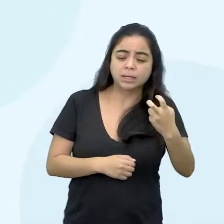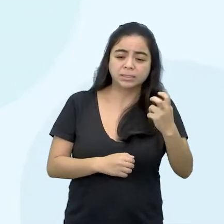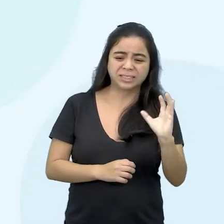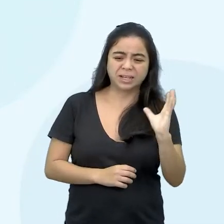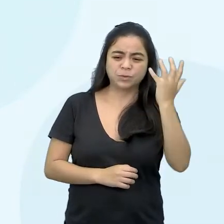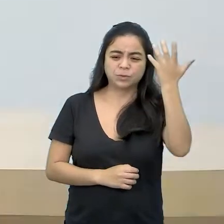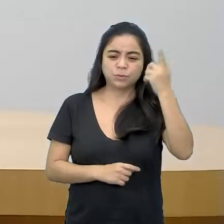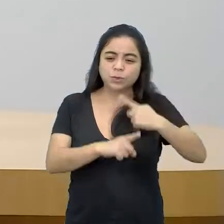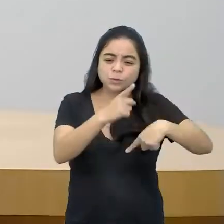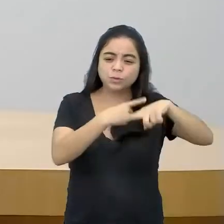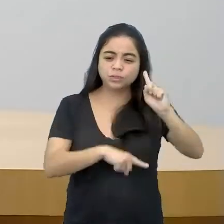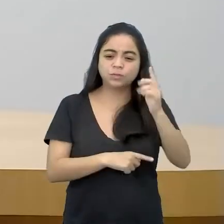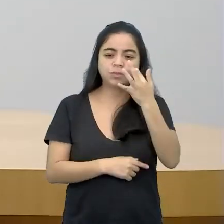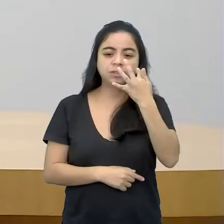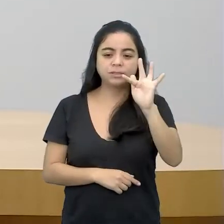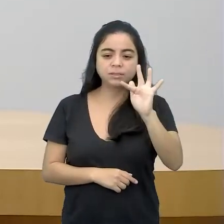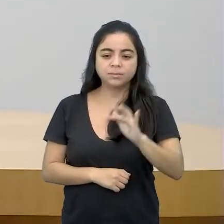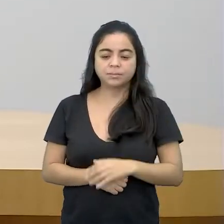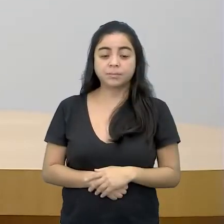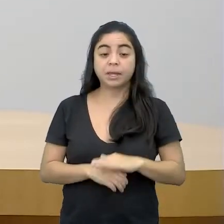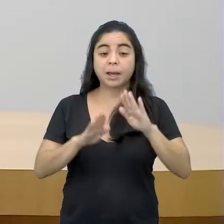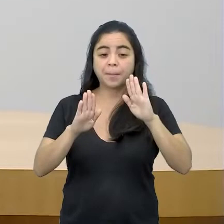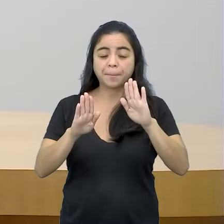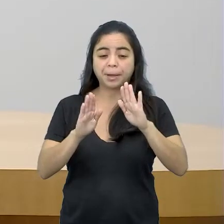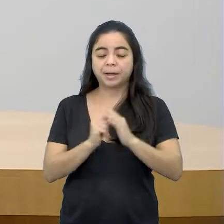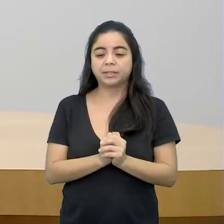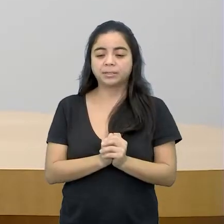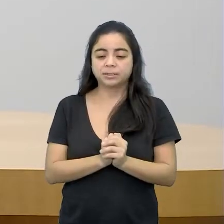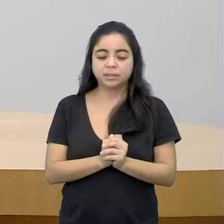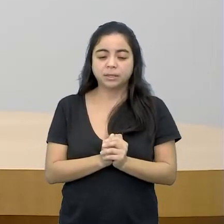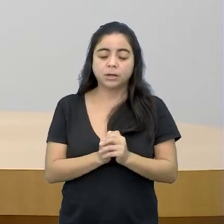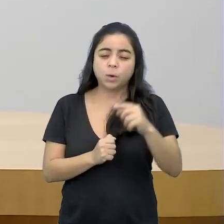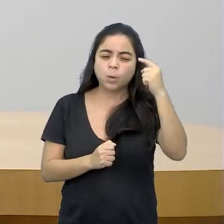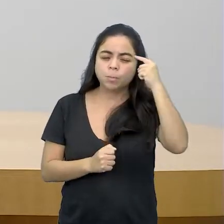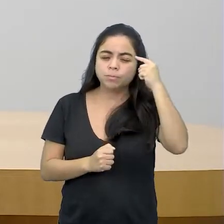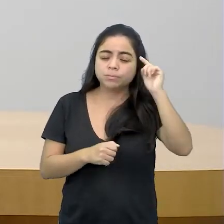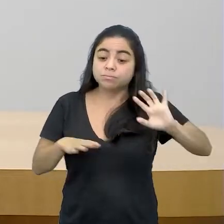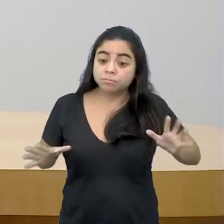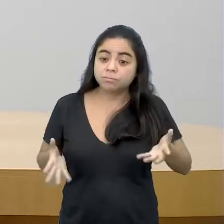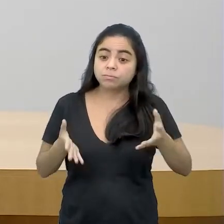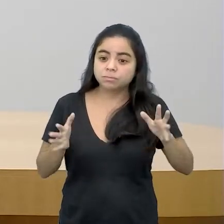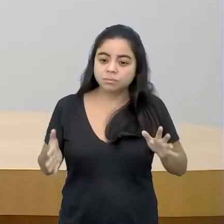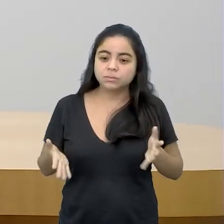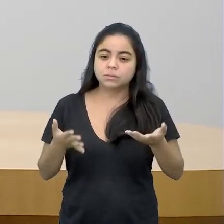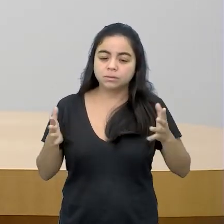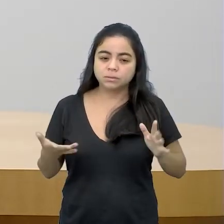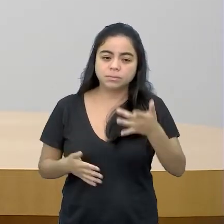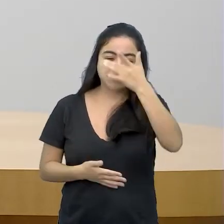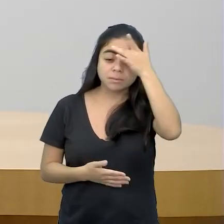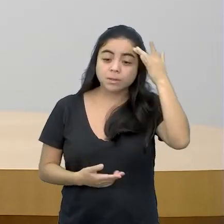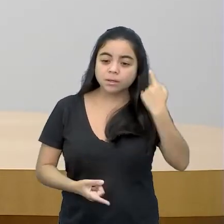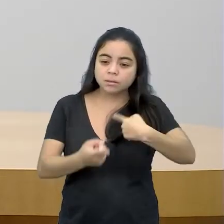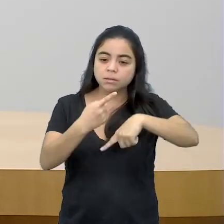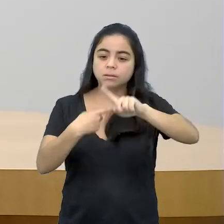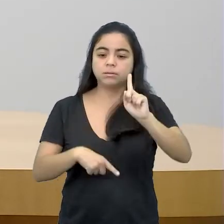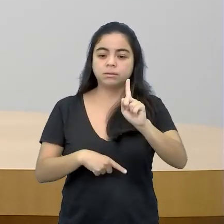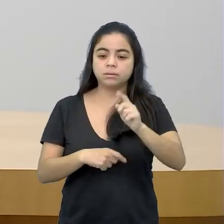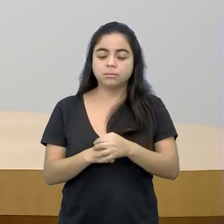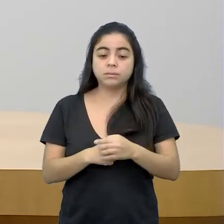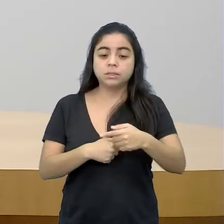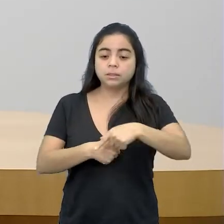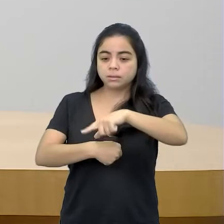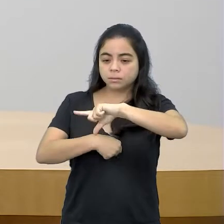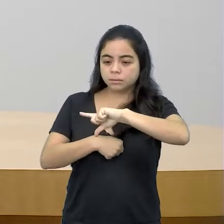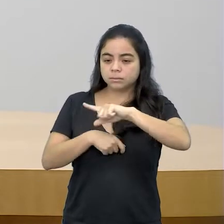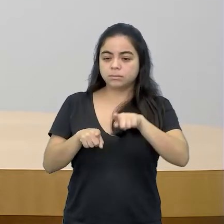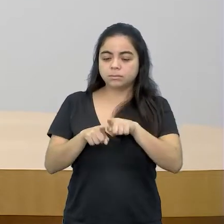não significa que o seu pensamento não tenha sido grandemente mobilizado pelos revolucionários, né, no antes e no